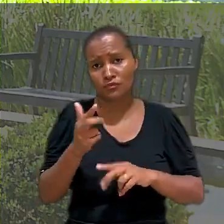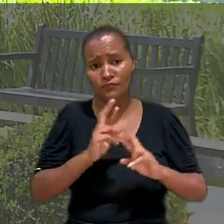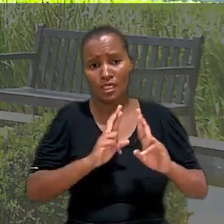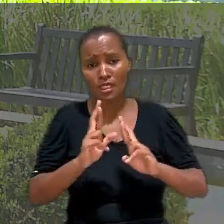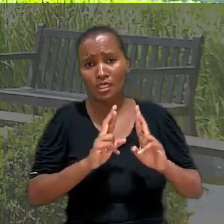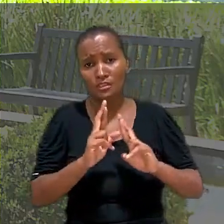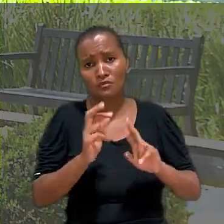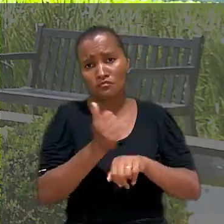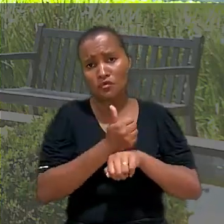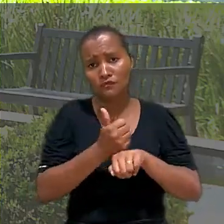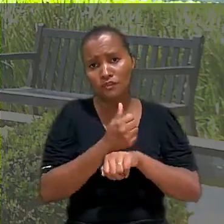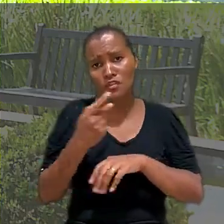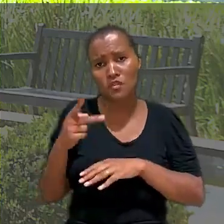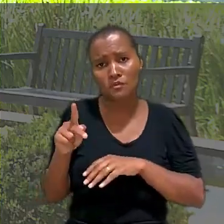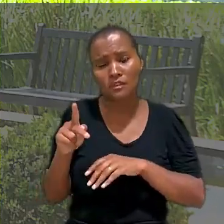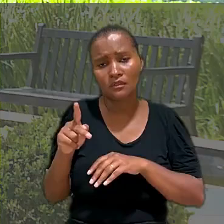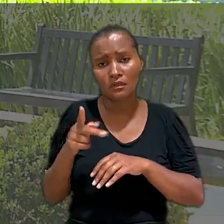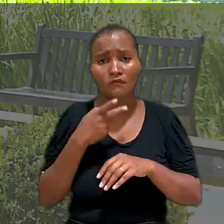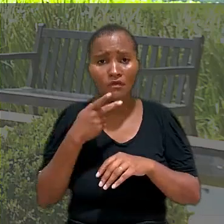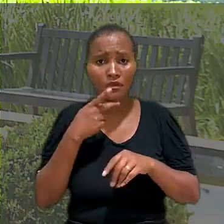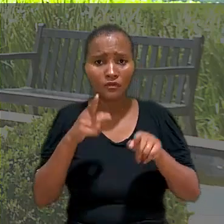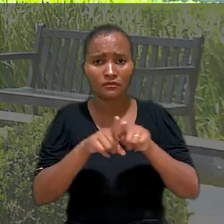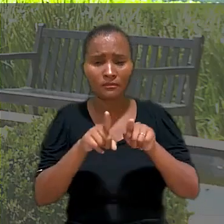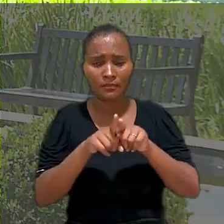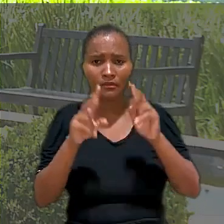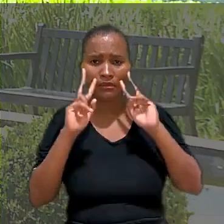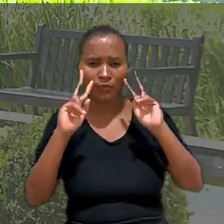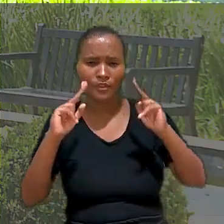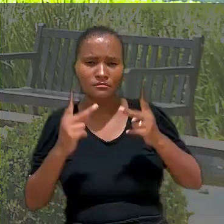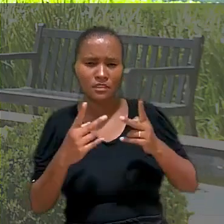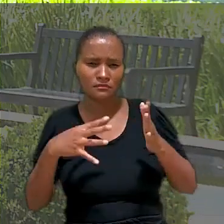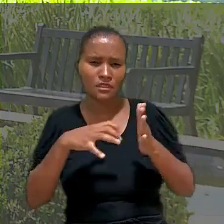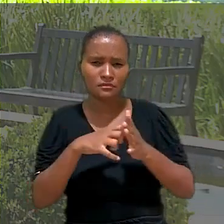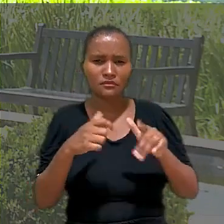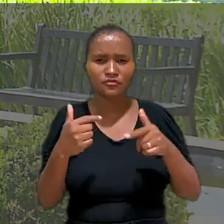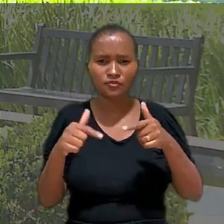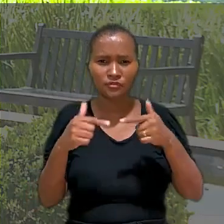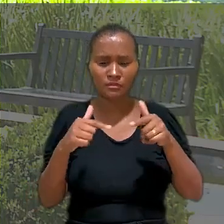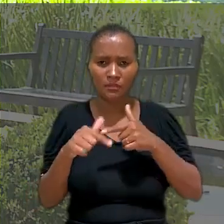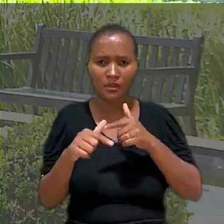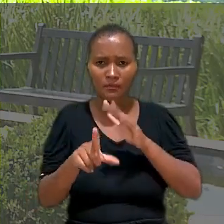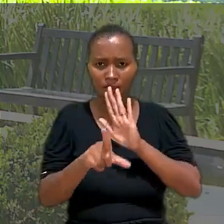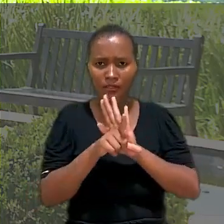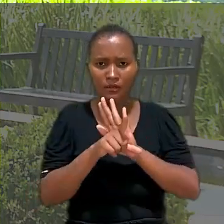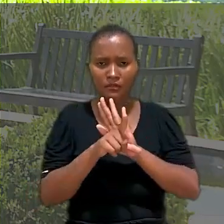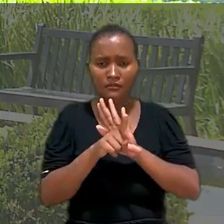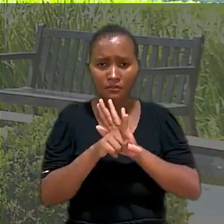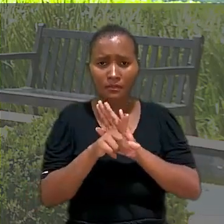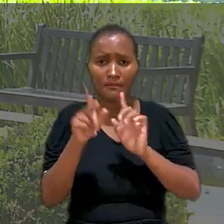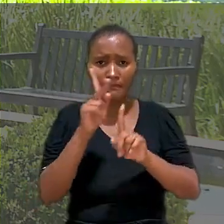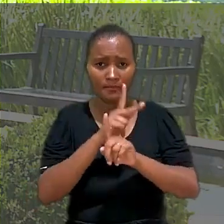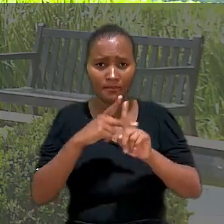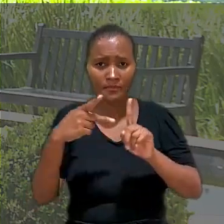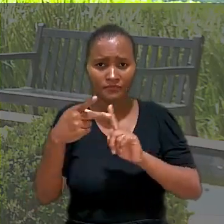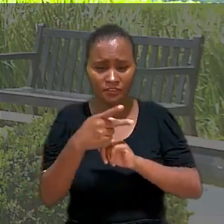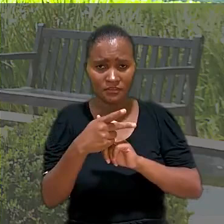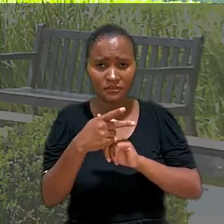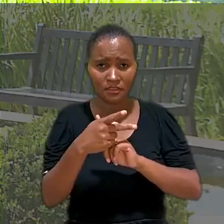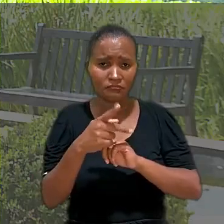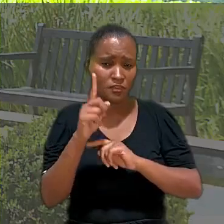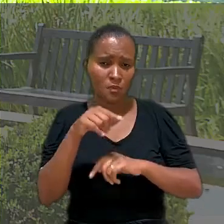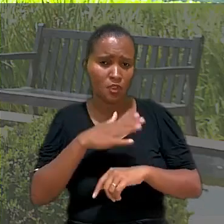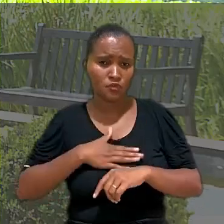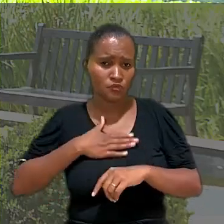que não teve relação com o exercício da função. Alegou ainda que o reconhecimento do acidente de trabalho pela legislação